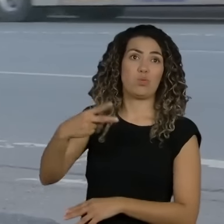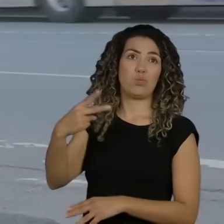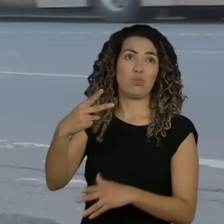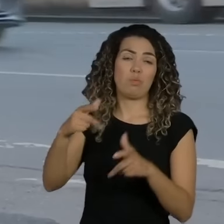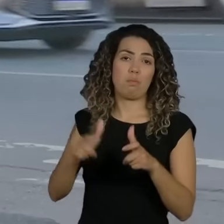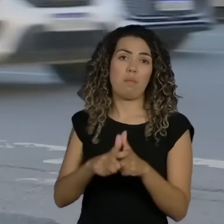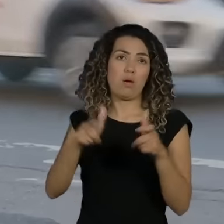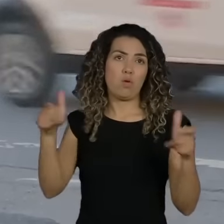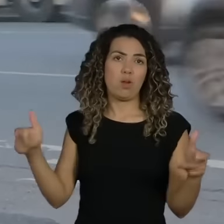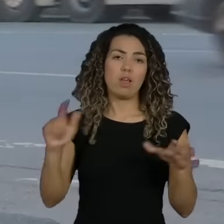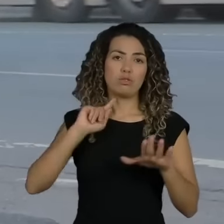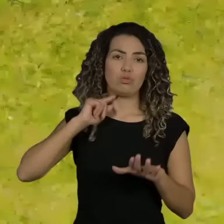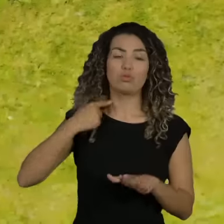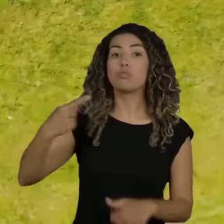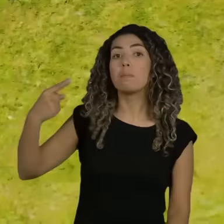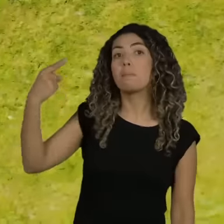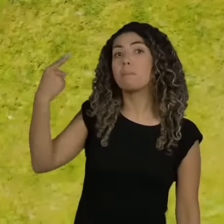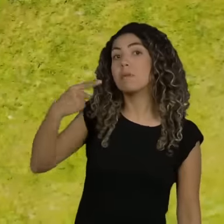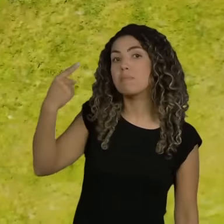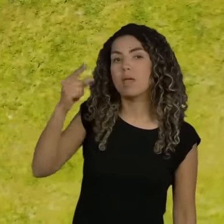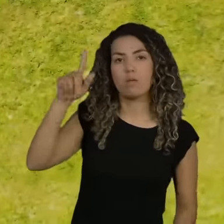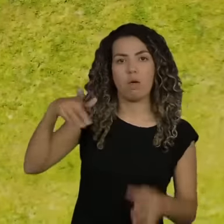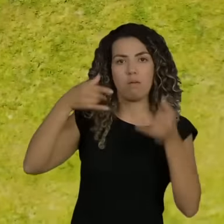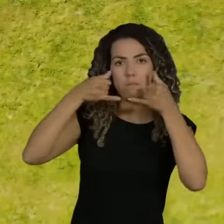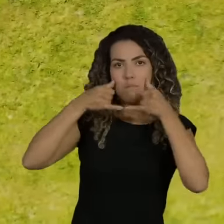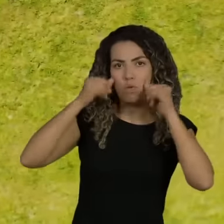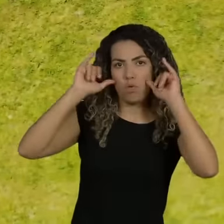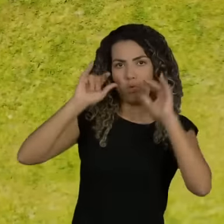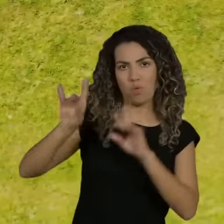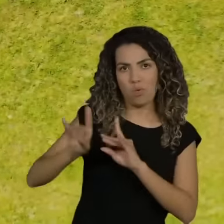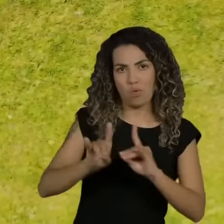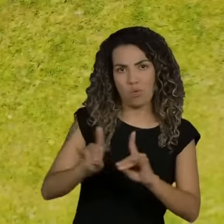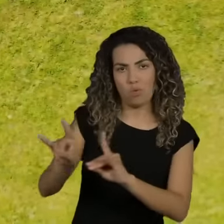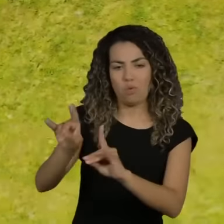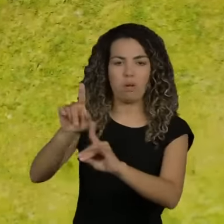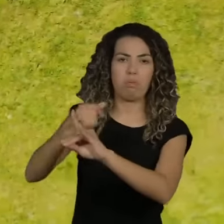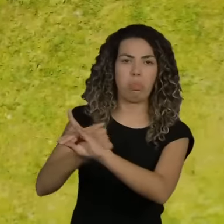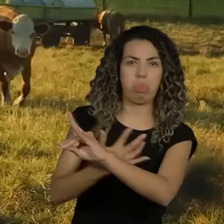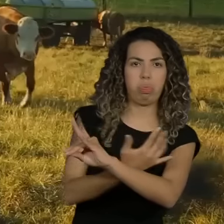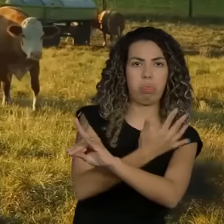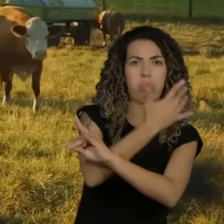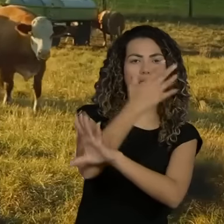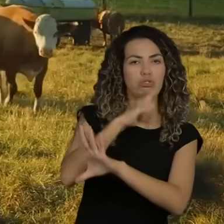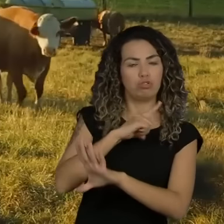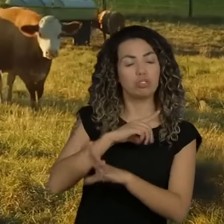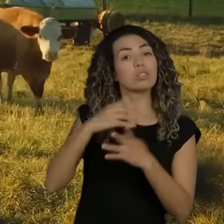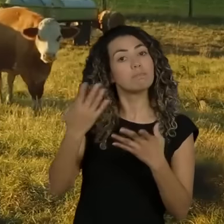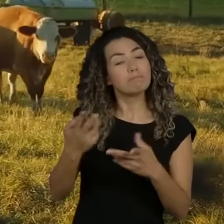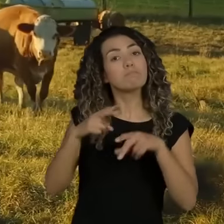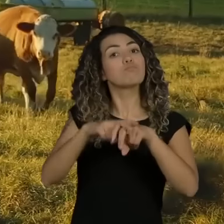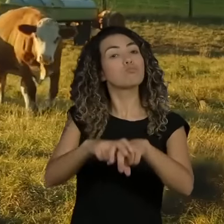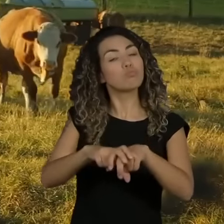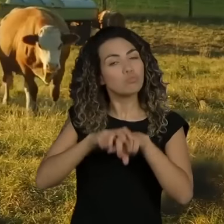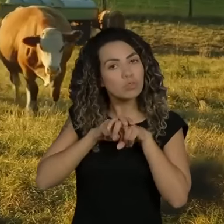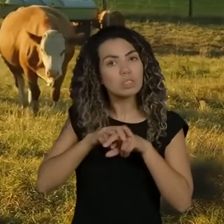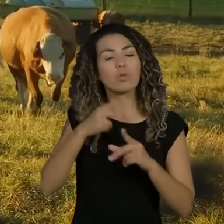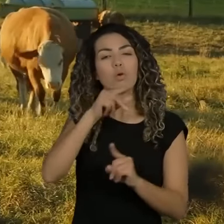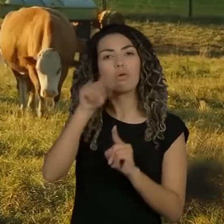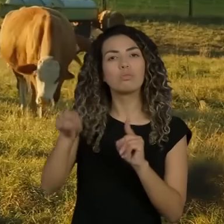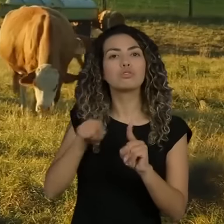poluente. Fica atrás somente da agropecuária. Por isso, está entre os principais focos das metas nacionais